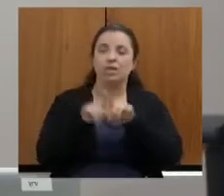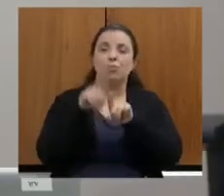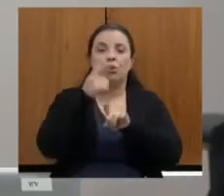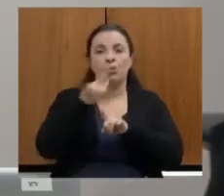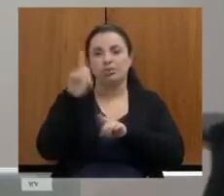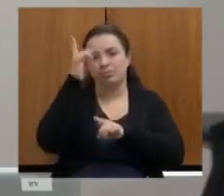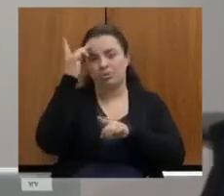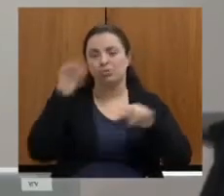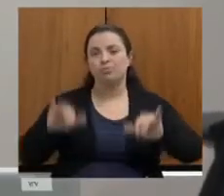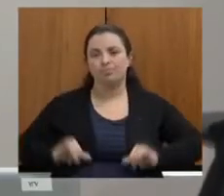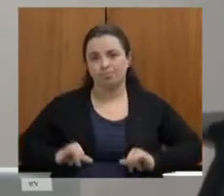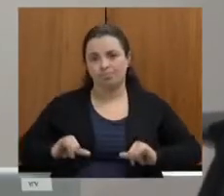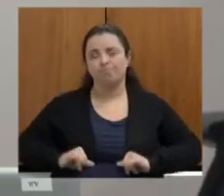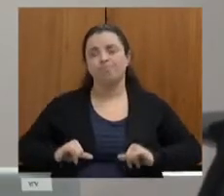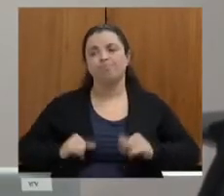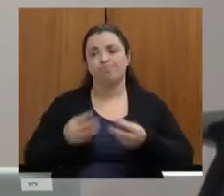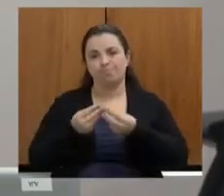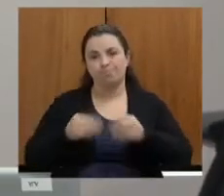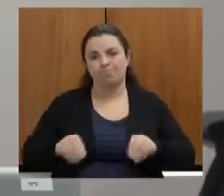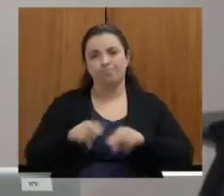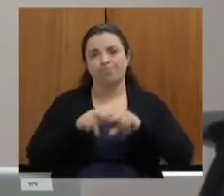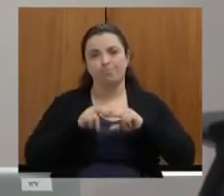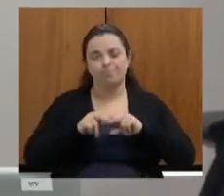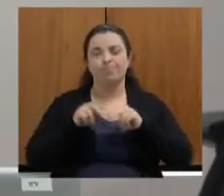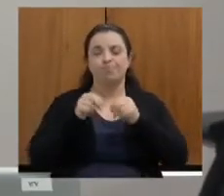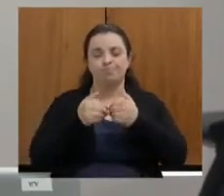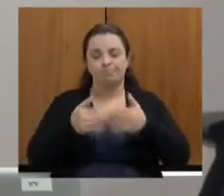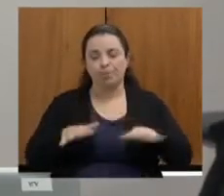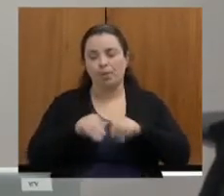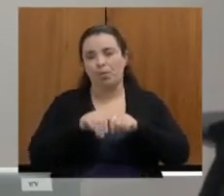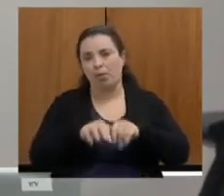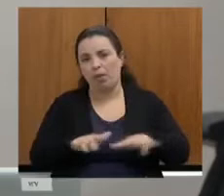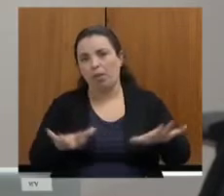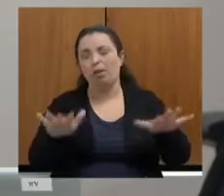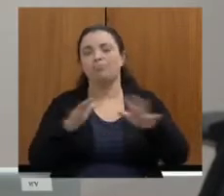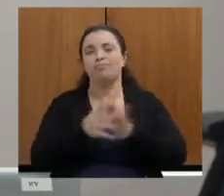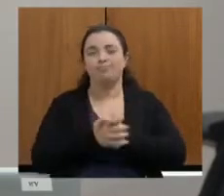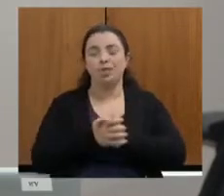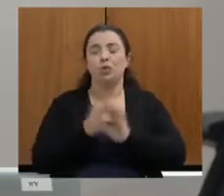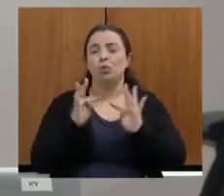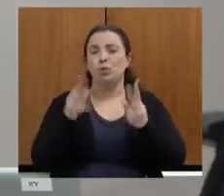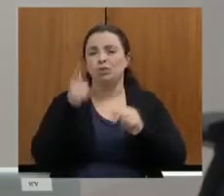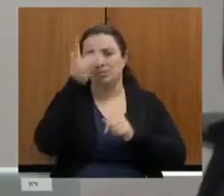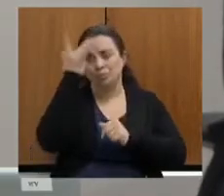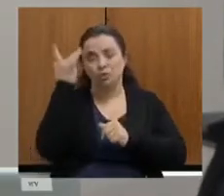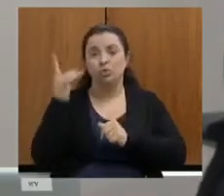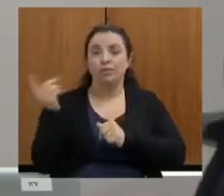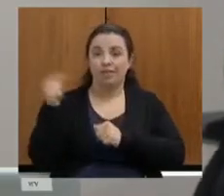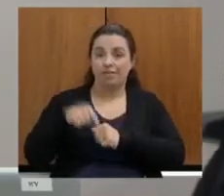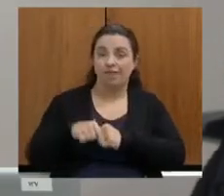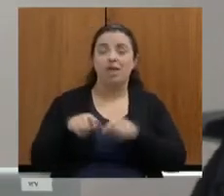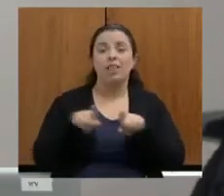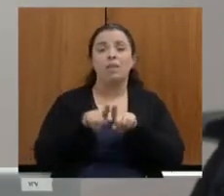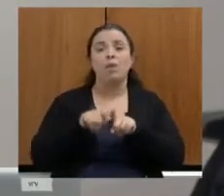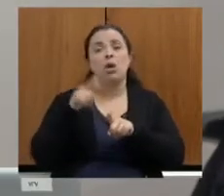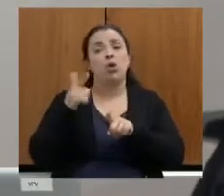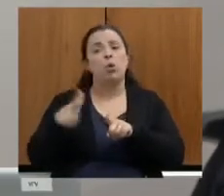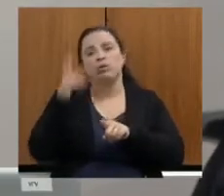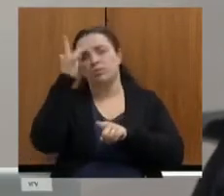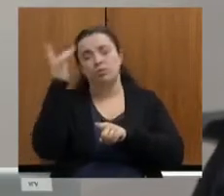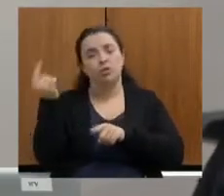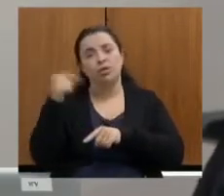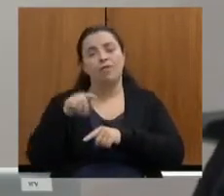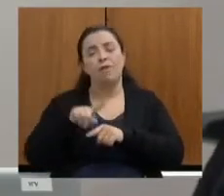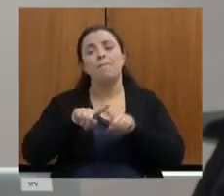estão na mesa que estão aqui no auditório que dá um puderam estar aqui conosco mas que vivem né Essa renovação